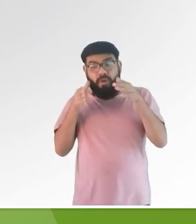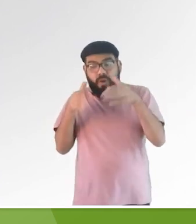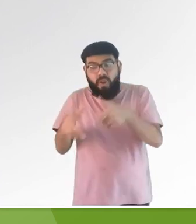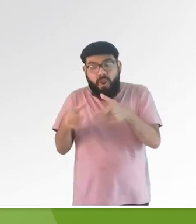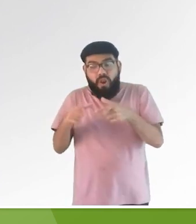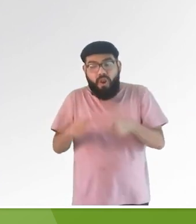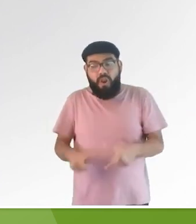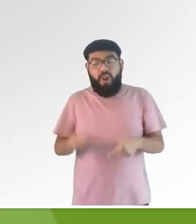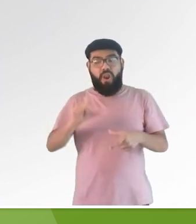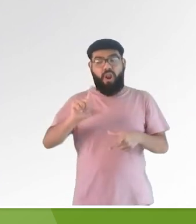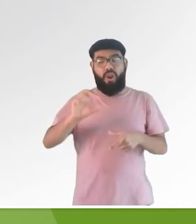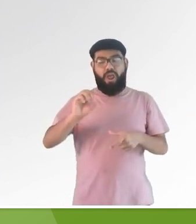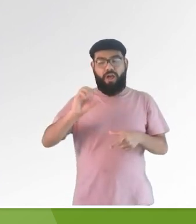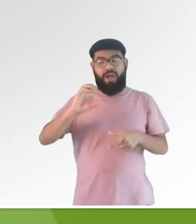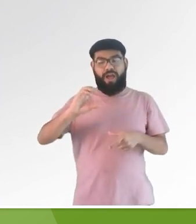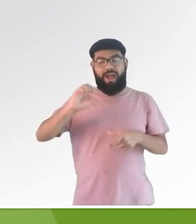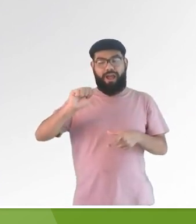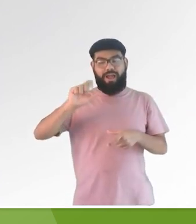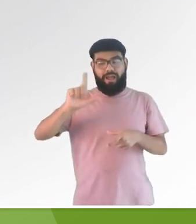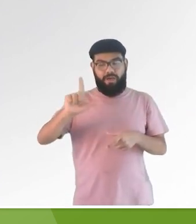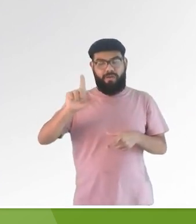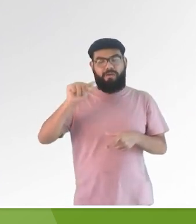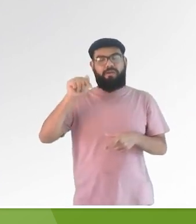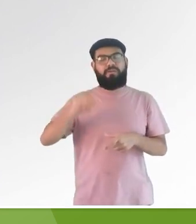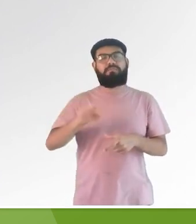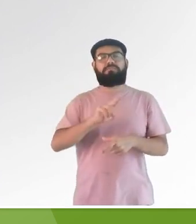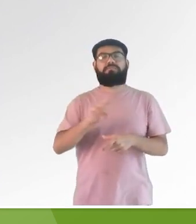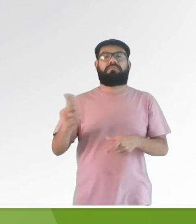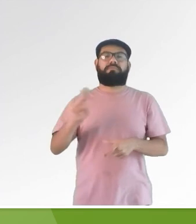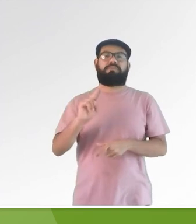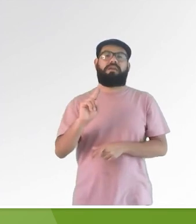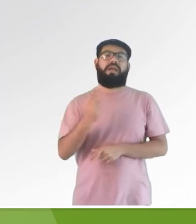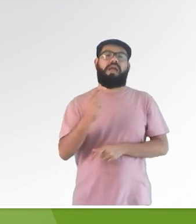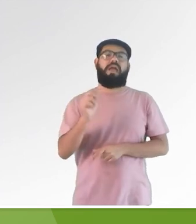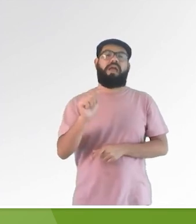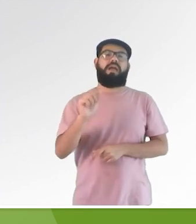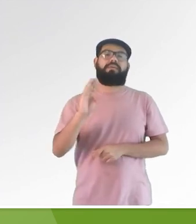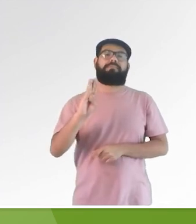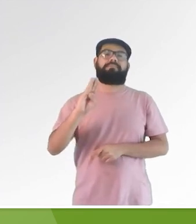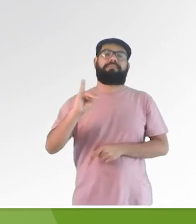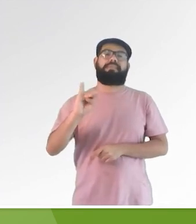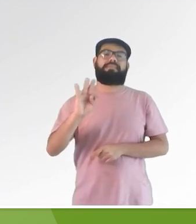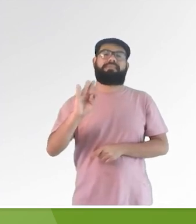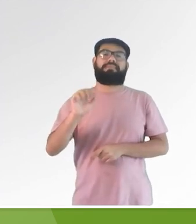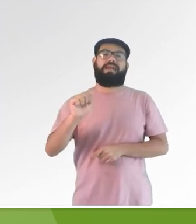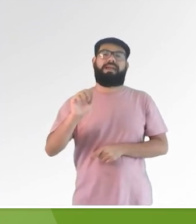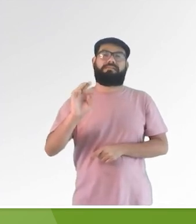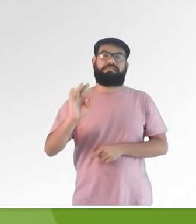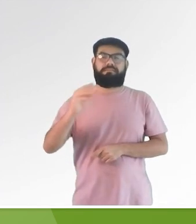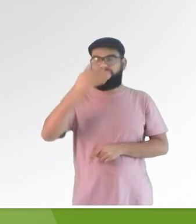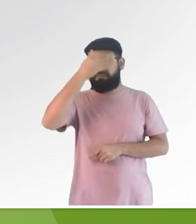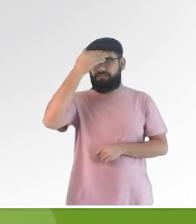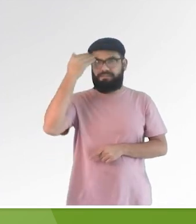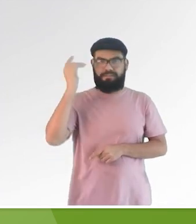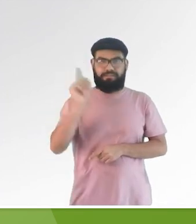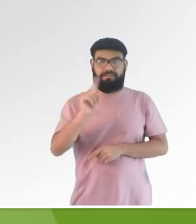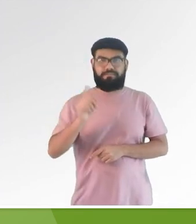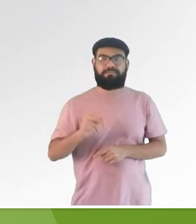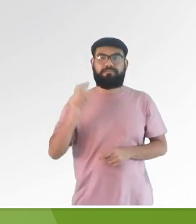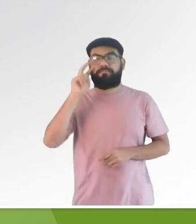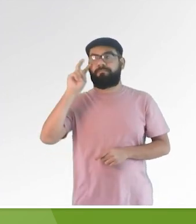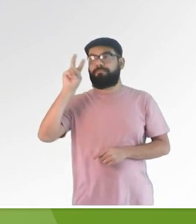espécie é encontrada, nós chamamos de habitat, tá bom? Então, não vamos esquecer. E o outro conceito, olha só, é o conceito